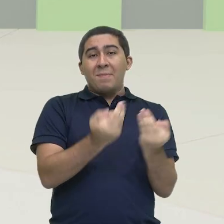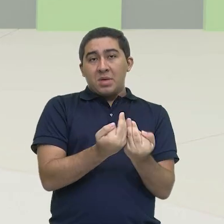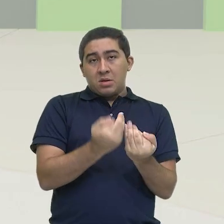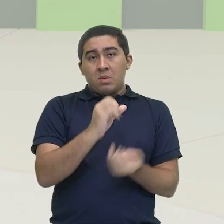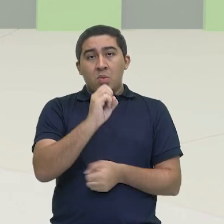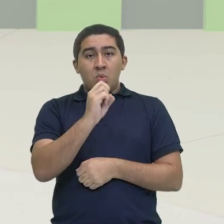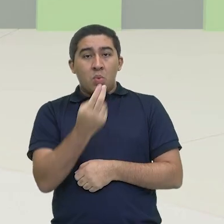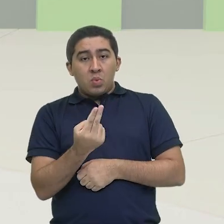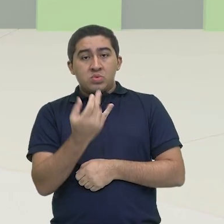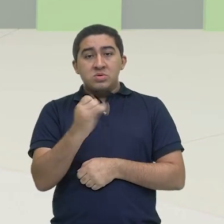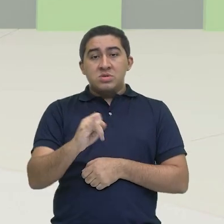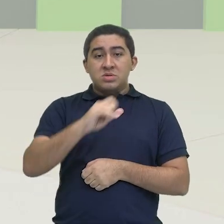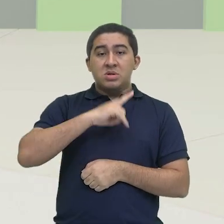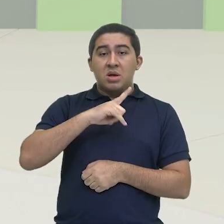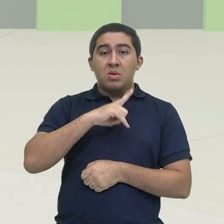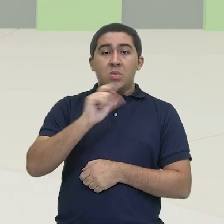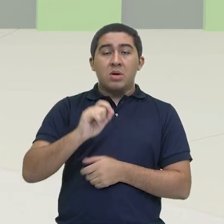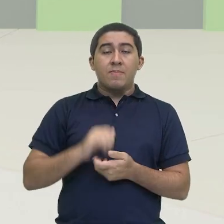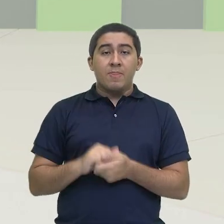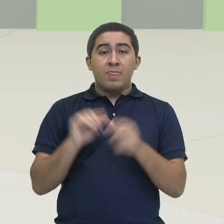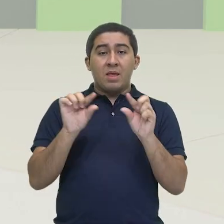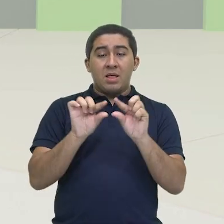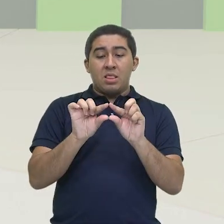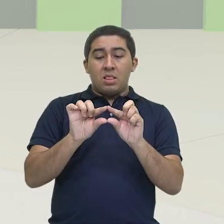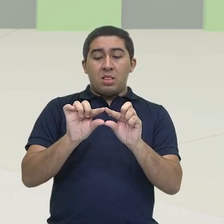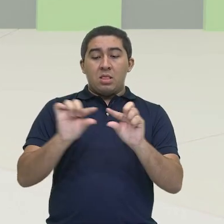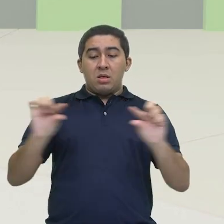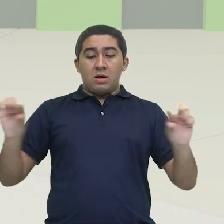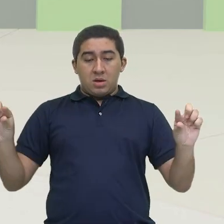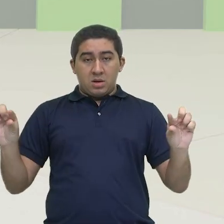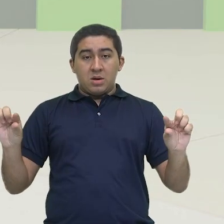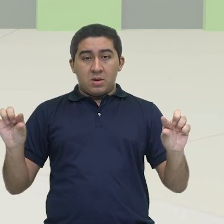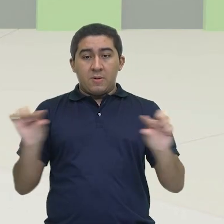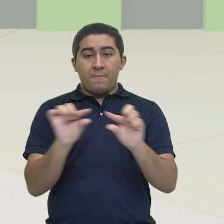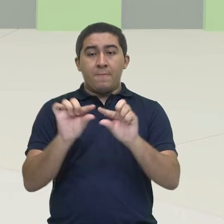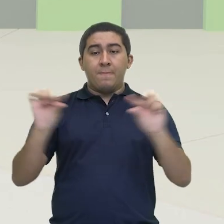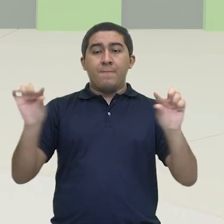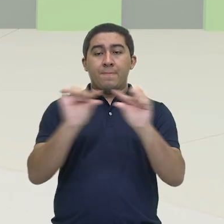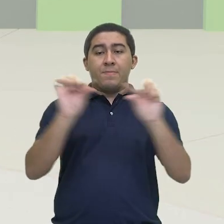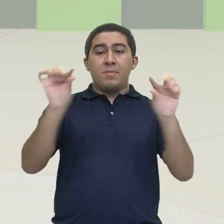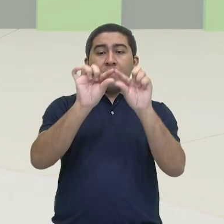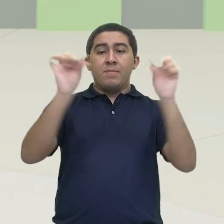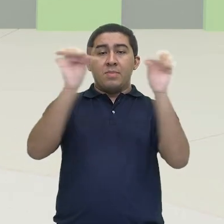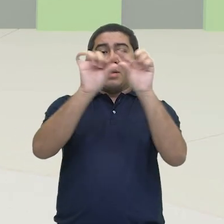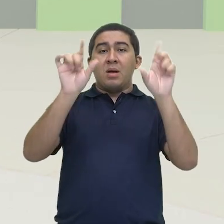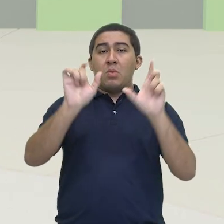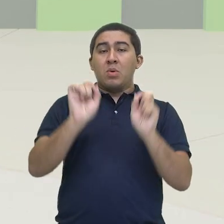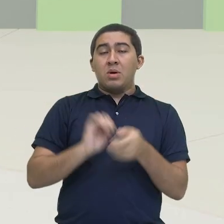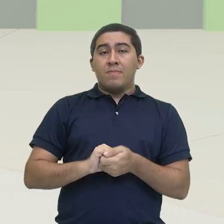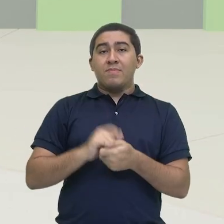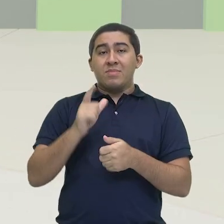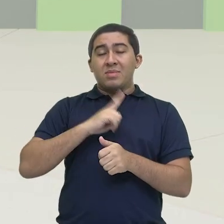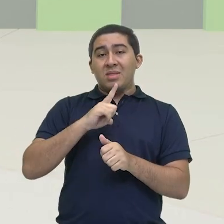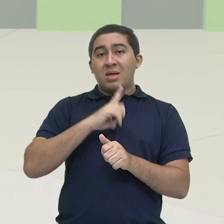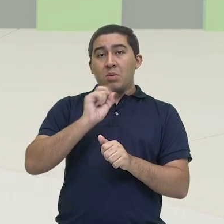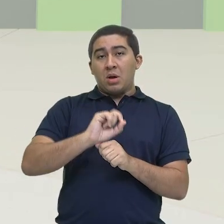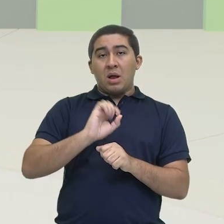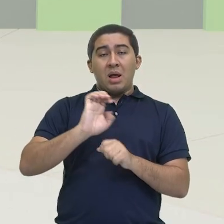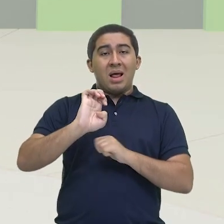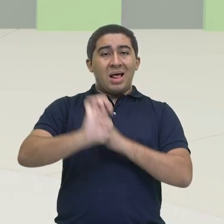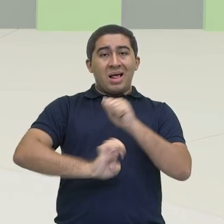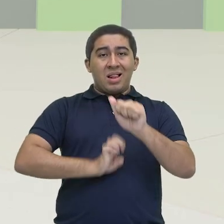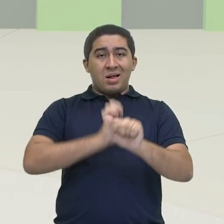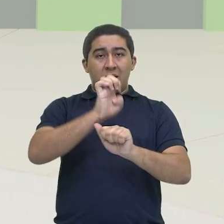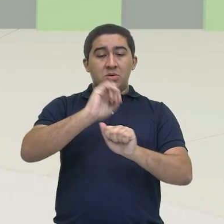então, quando eles estão aqui nas linhas, nessas linhas horizontais, são as camadas eletrônicas. Significa o quê?